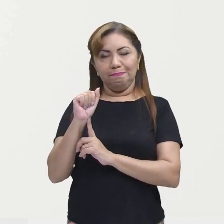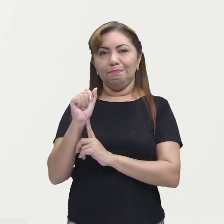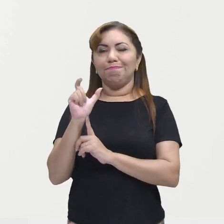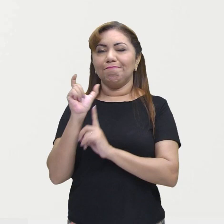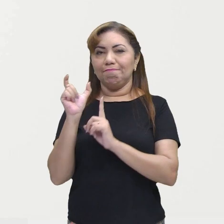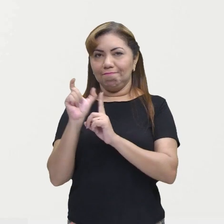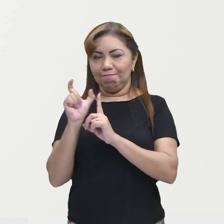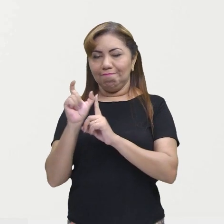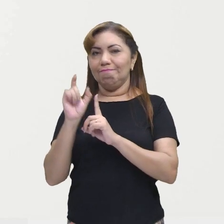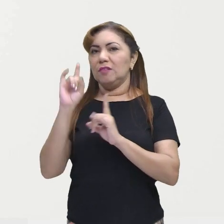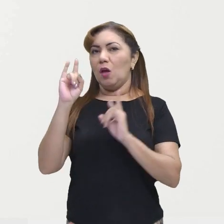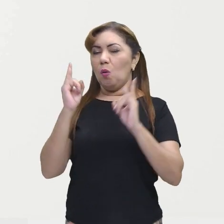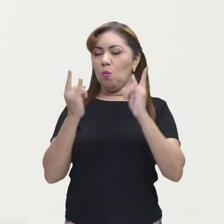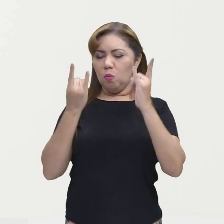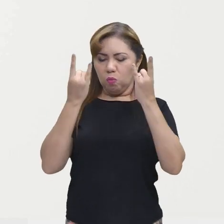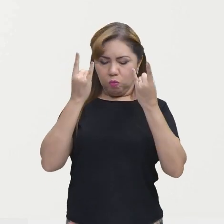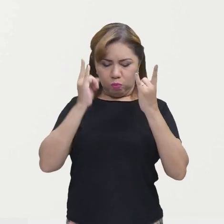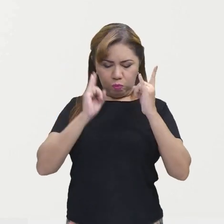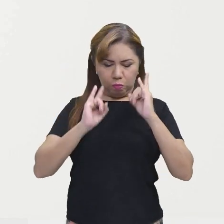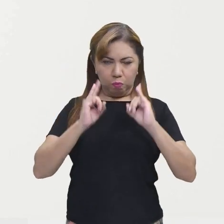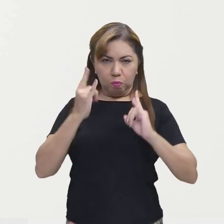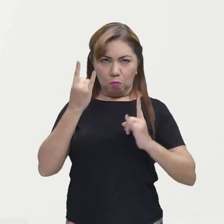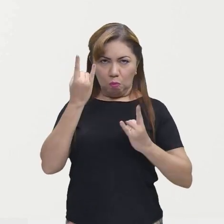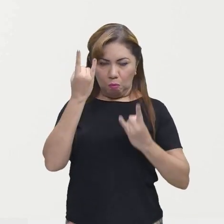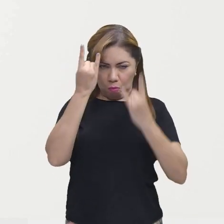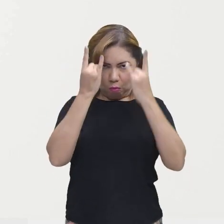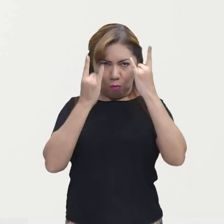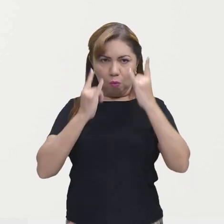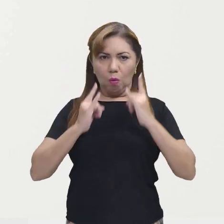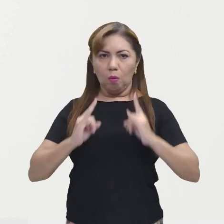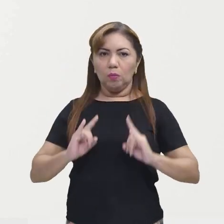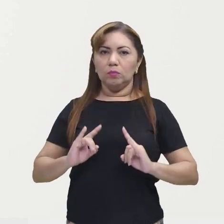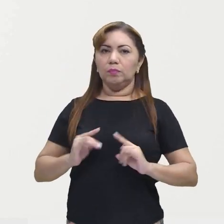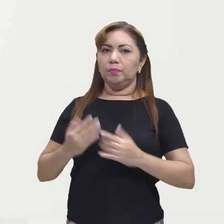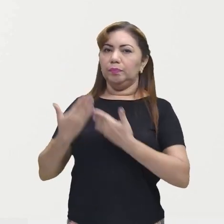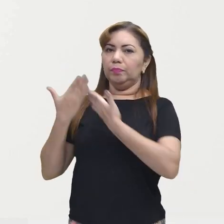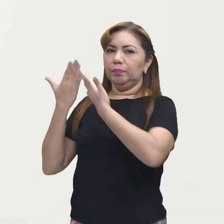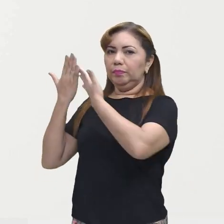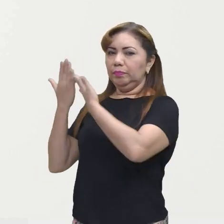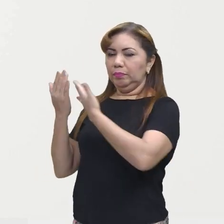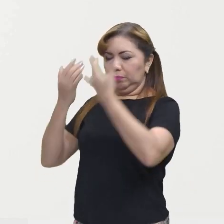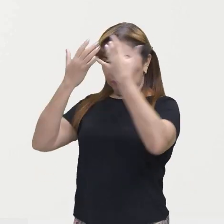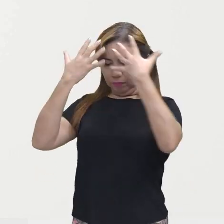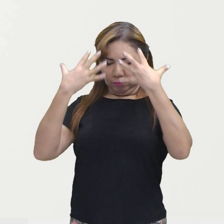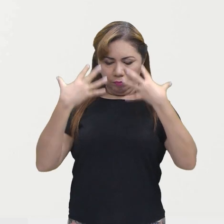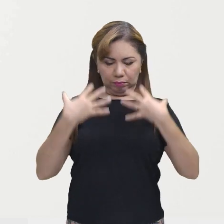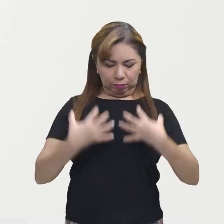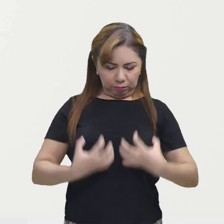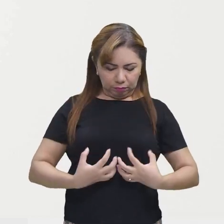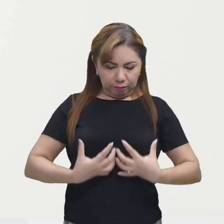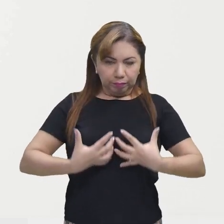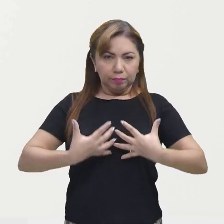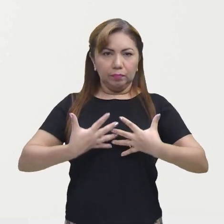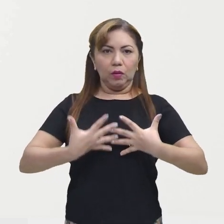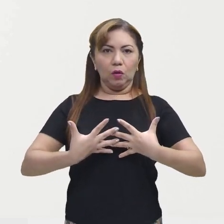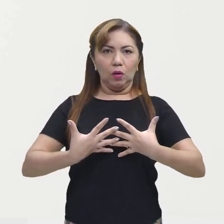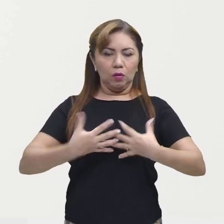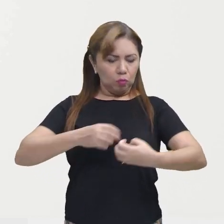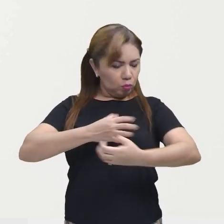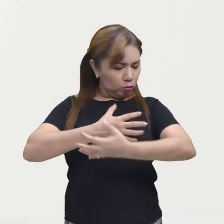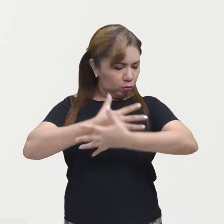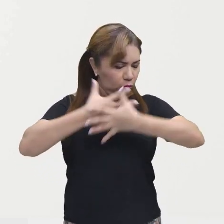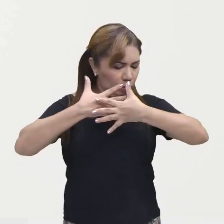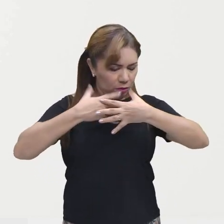podemos perceber essas mudanças nos meninos a partir da puberdade. Então, ele começa a reparar que há